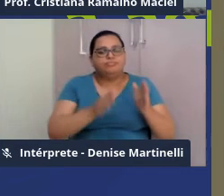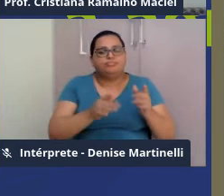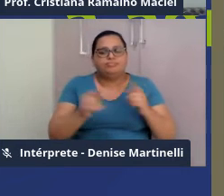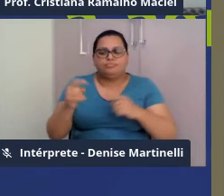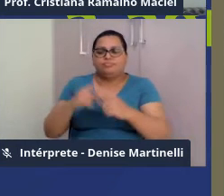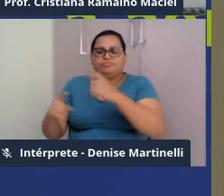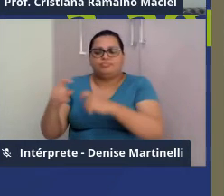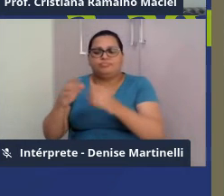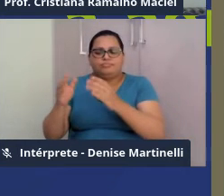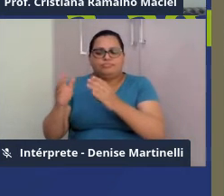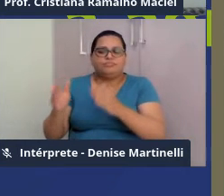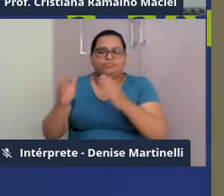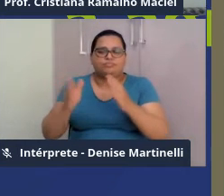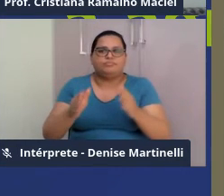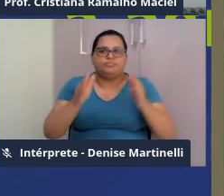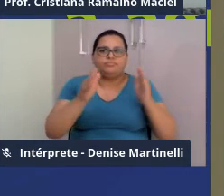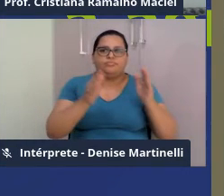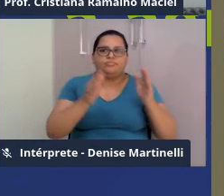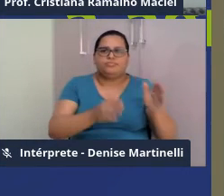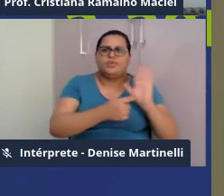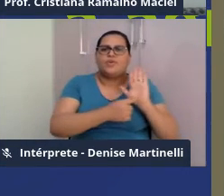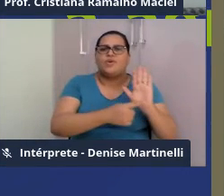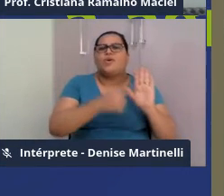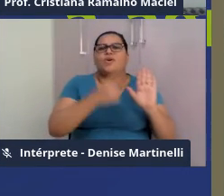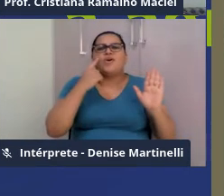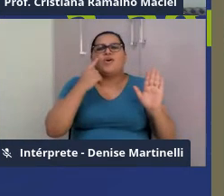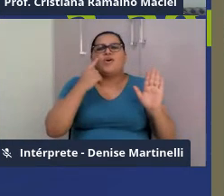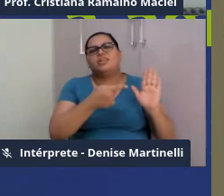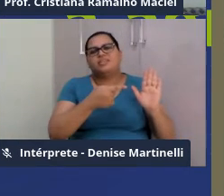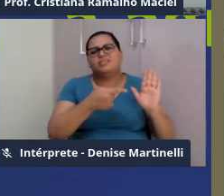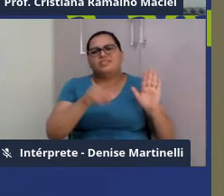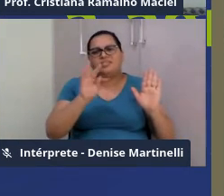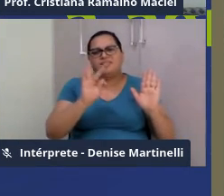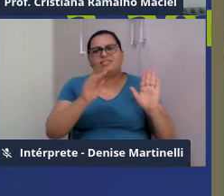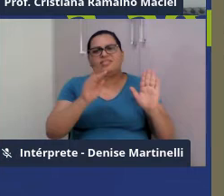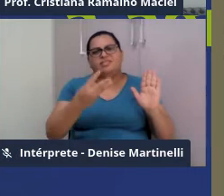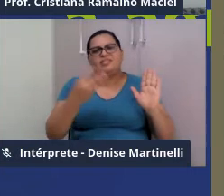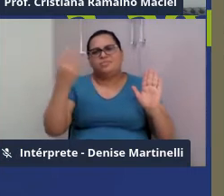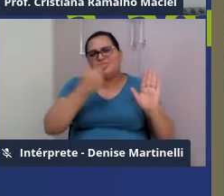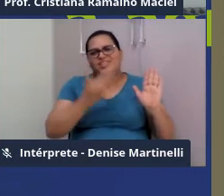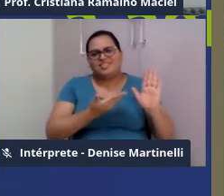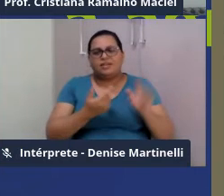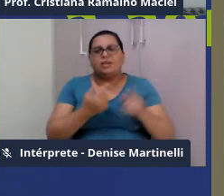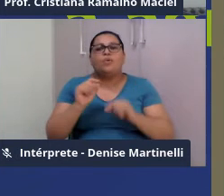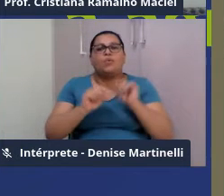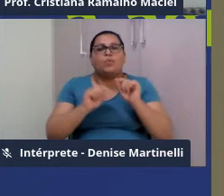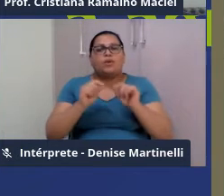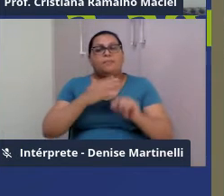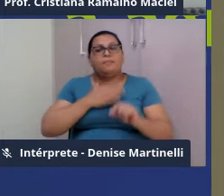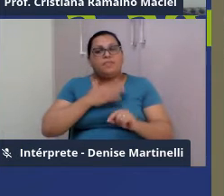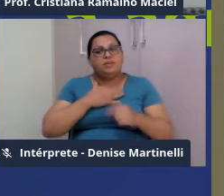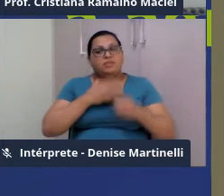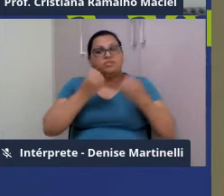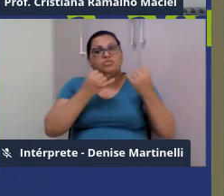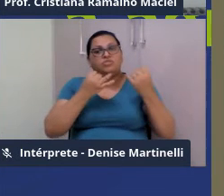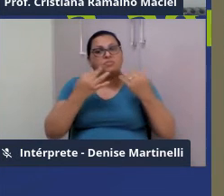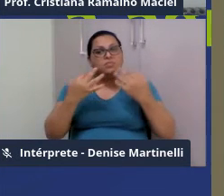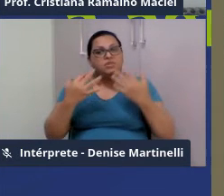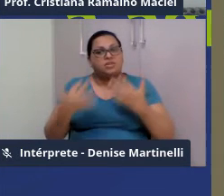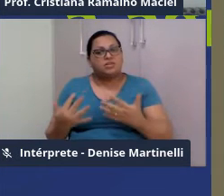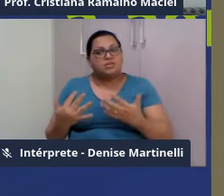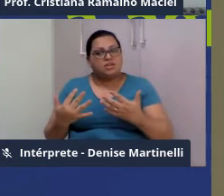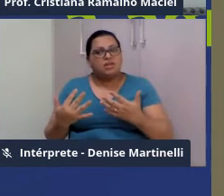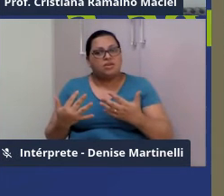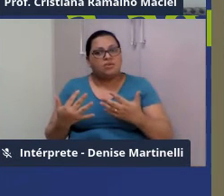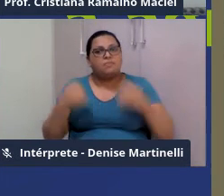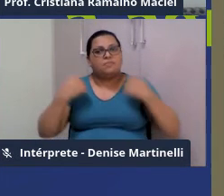bandinha bonita aqui em P3. Moral da história. Minha explicação não é essa. Eu tenho que procurar